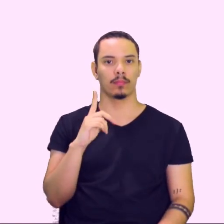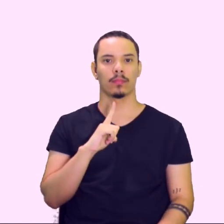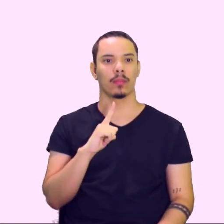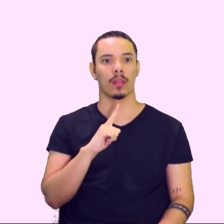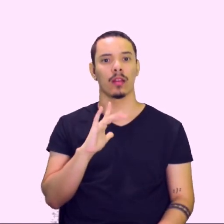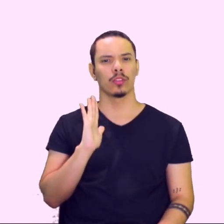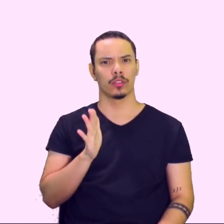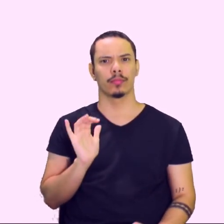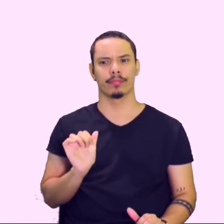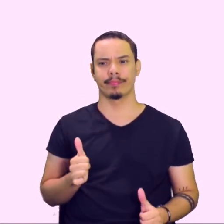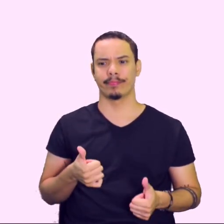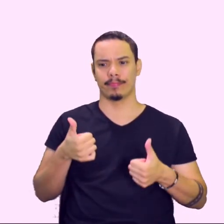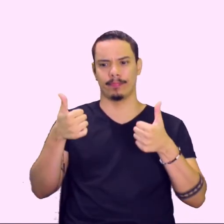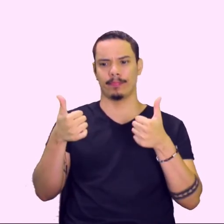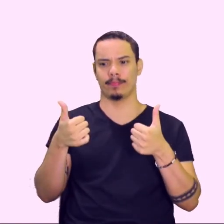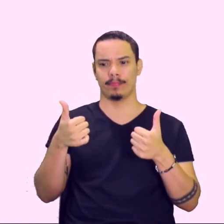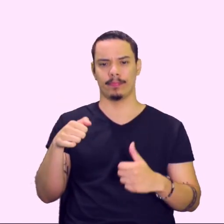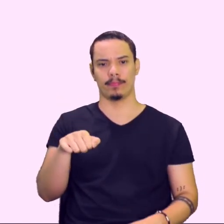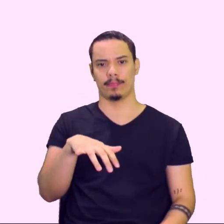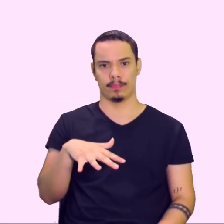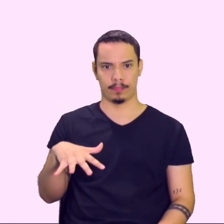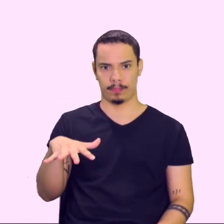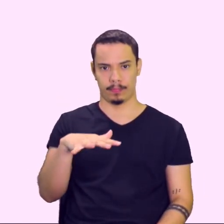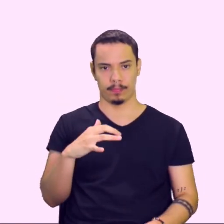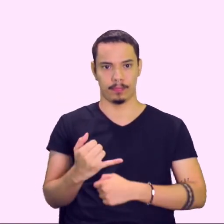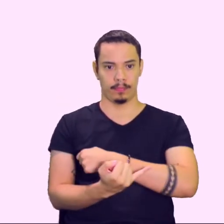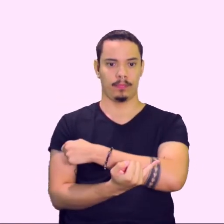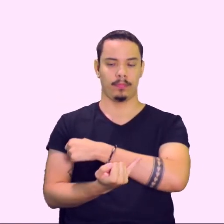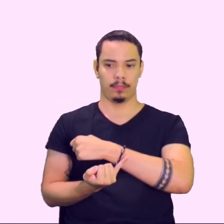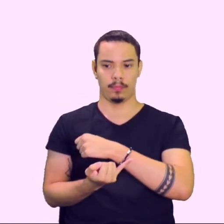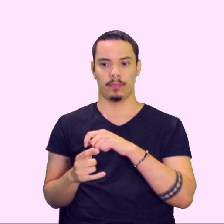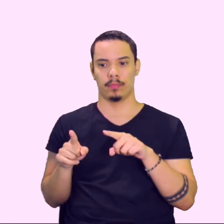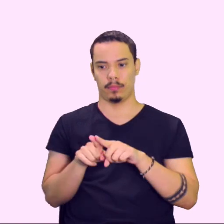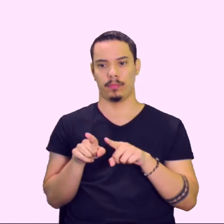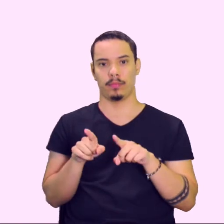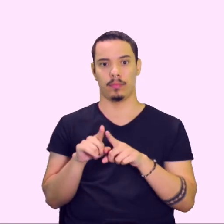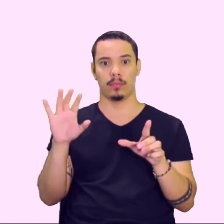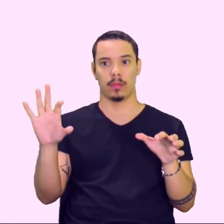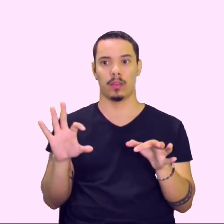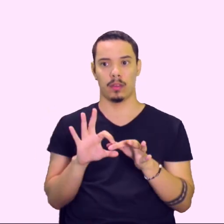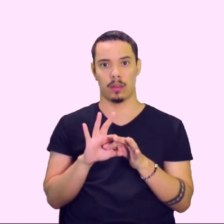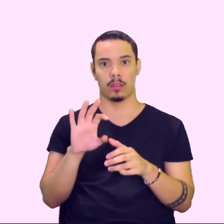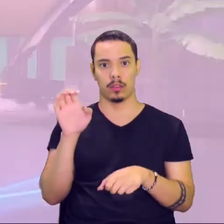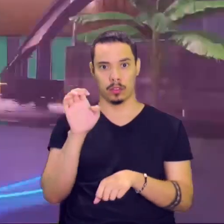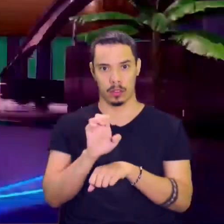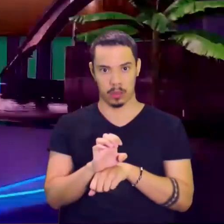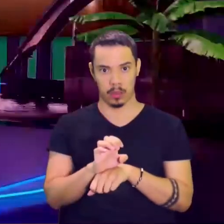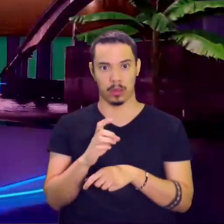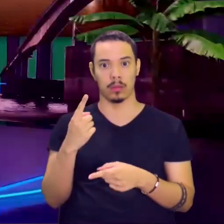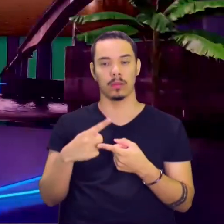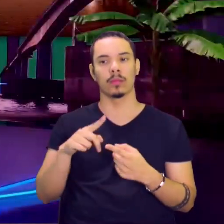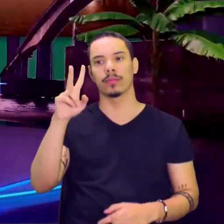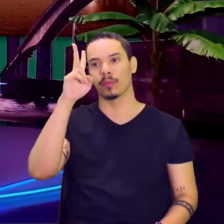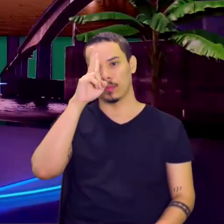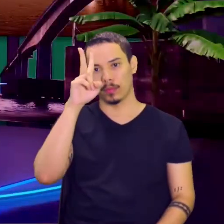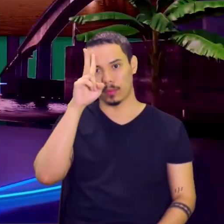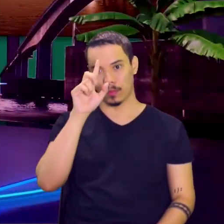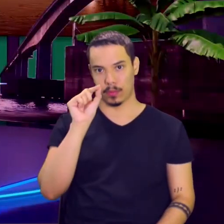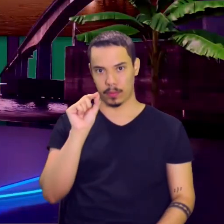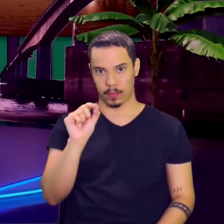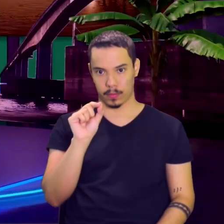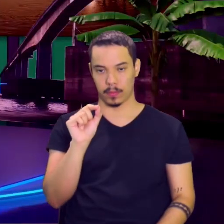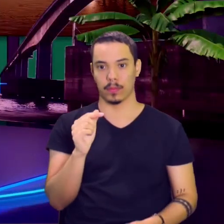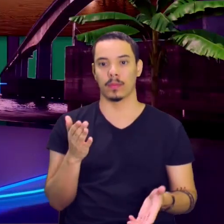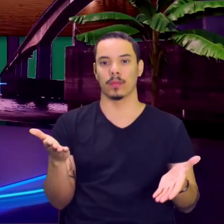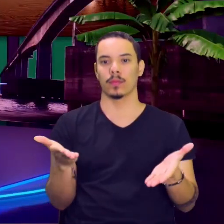né? Melhorou, a situação geral da infraestrutura e a logística. Lógico. Da interligação do nosso estado. Porque assim, a gente tem que lembrar o seguinte, galera, vem aqui, ó. Hoje,